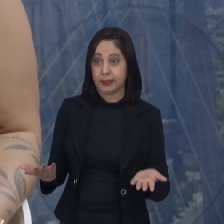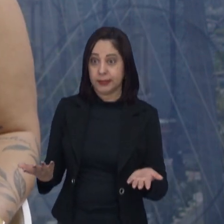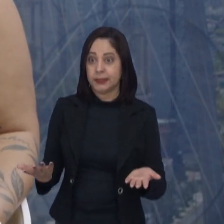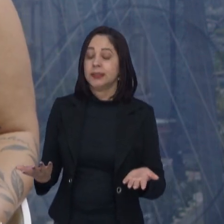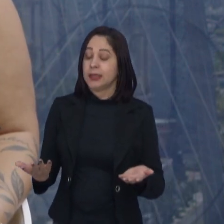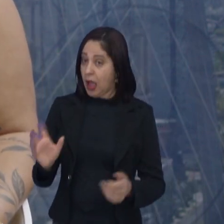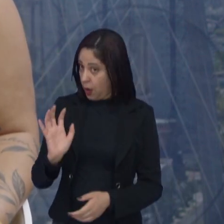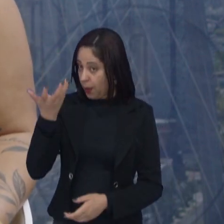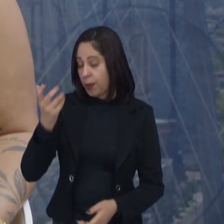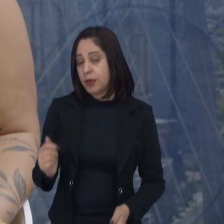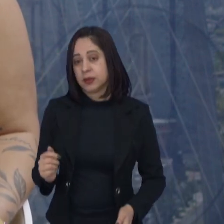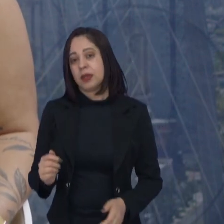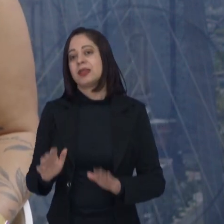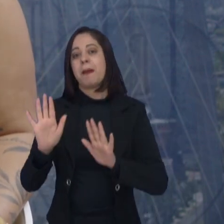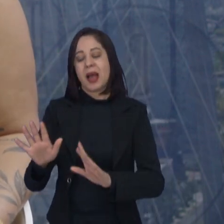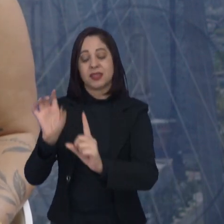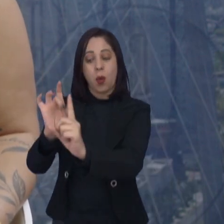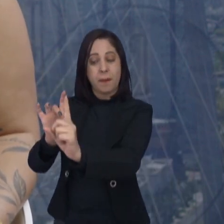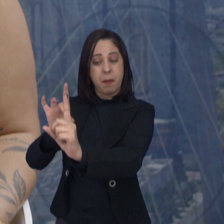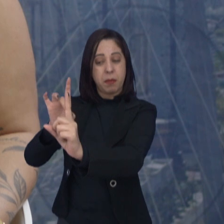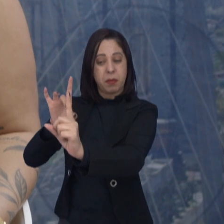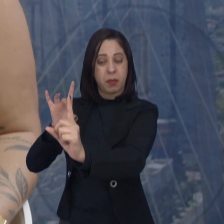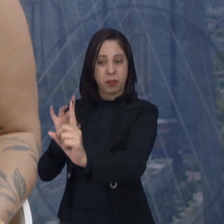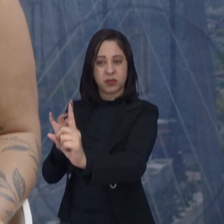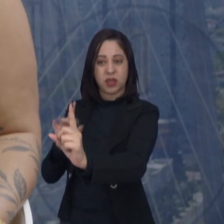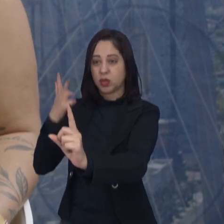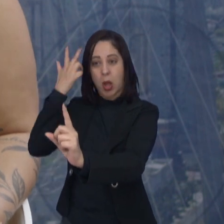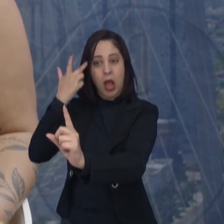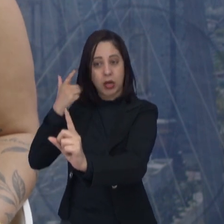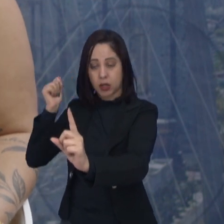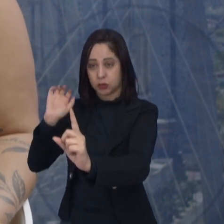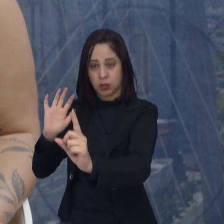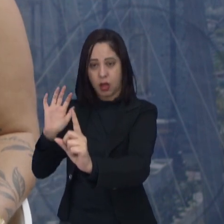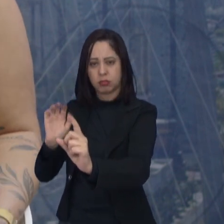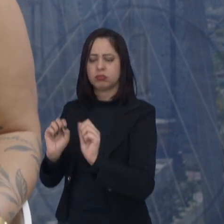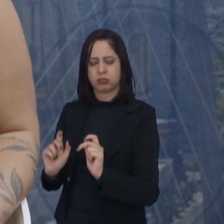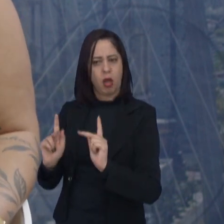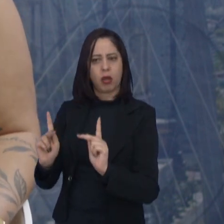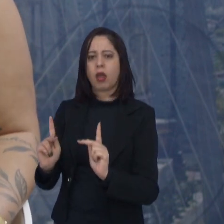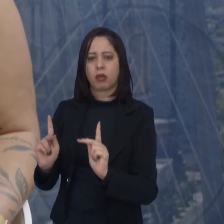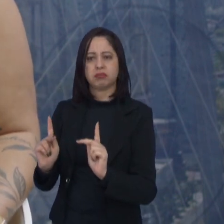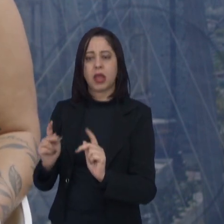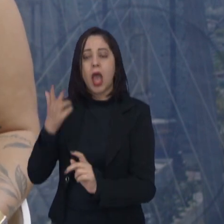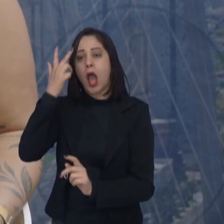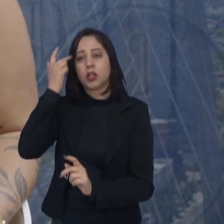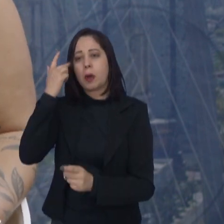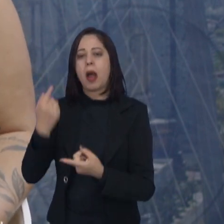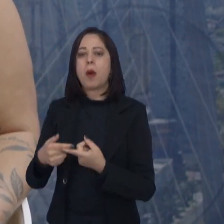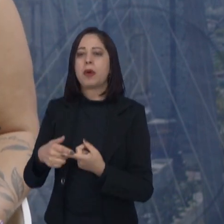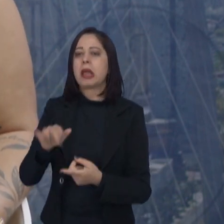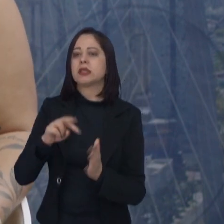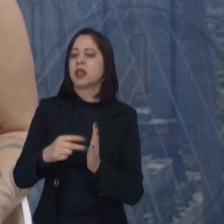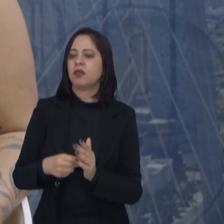que o cancelamento, de uma forma não agressiva, ele veio para mostrar para as pessoas que elas não podem falar o que elas querem na hora que elas